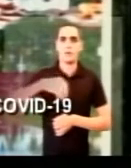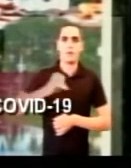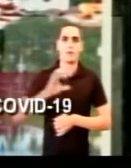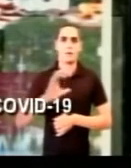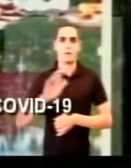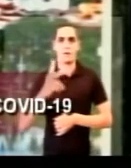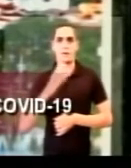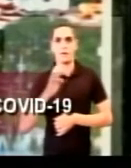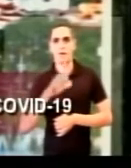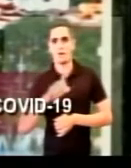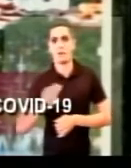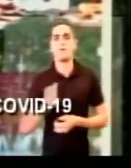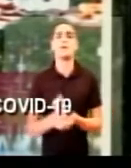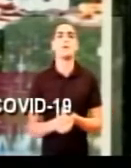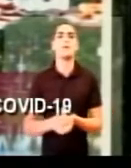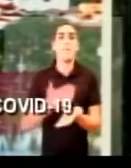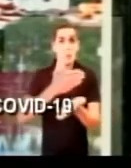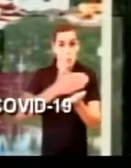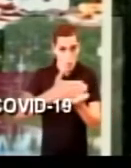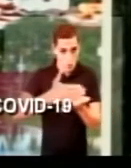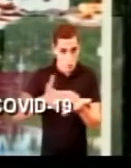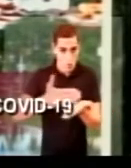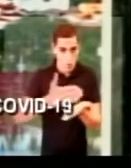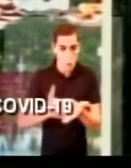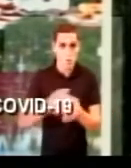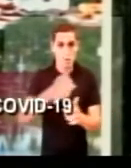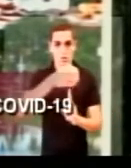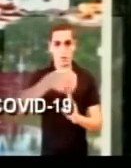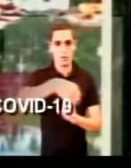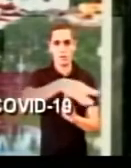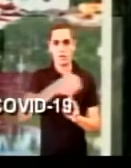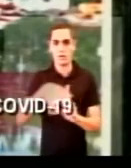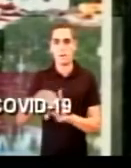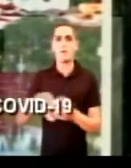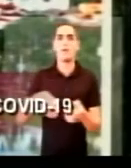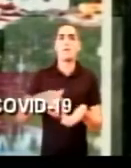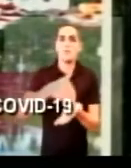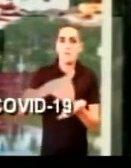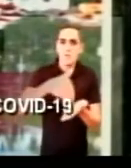o nosso anfitrião. Passo a palavra para o Dr. Aldenis Borim.